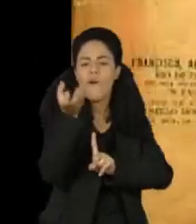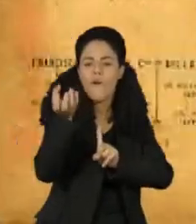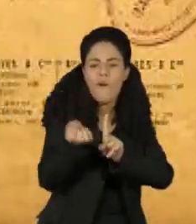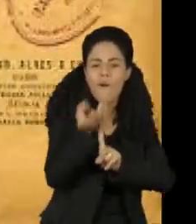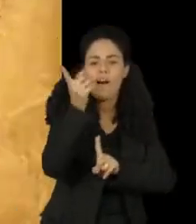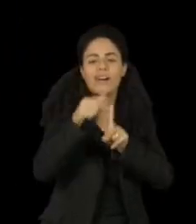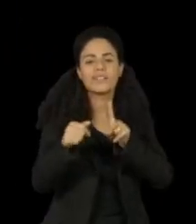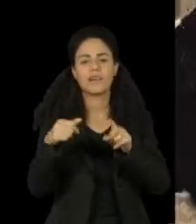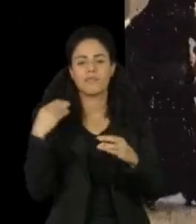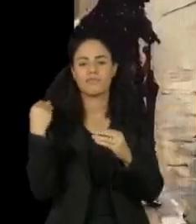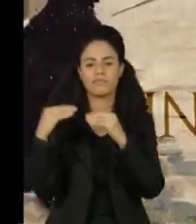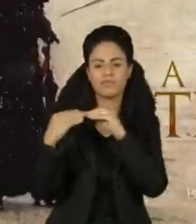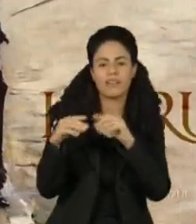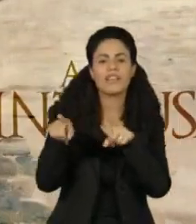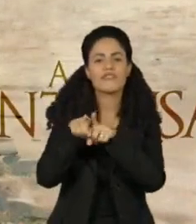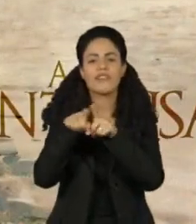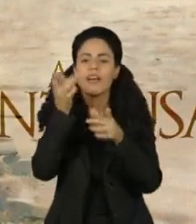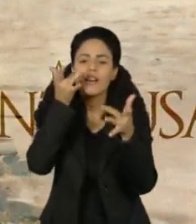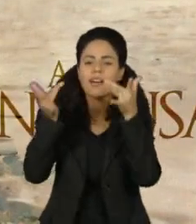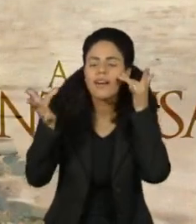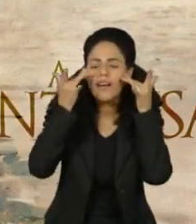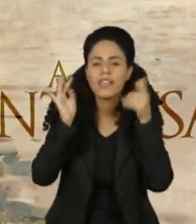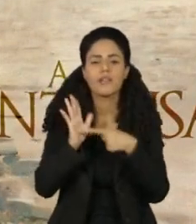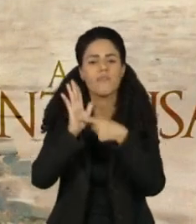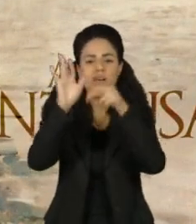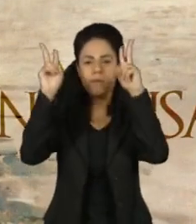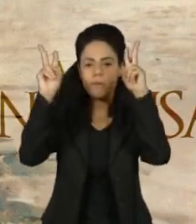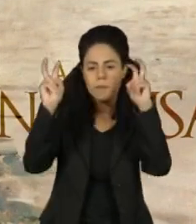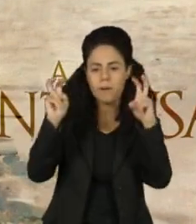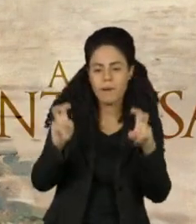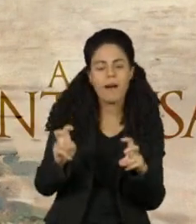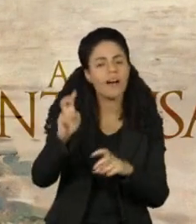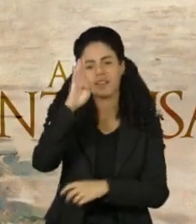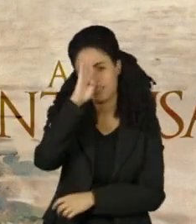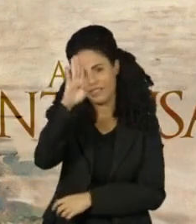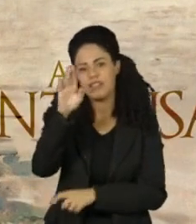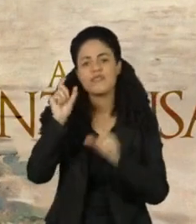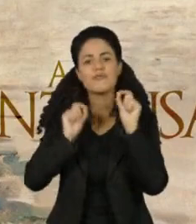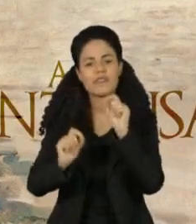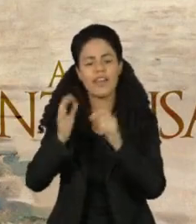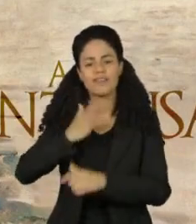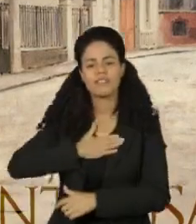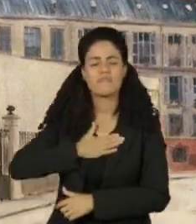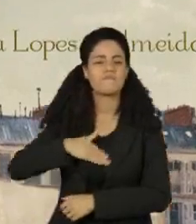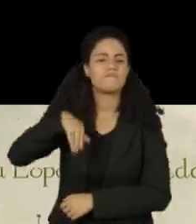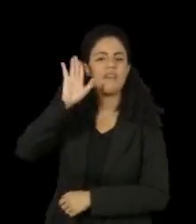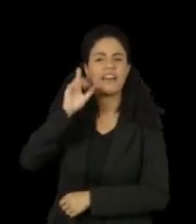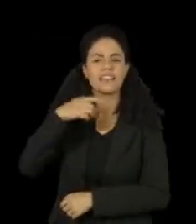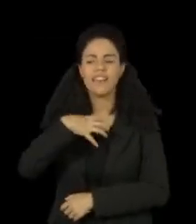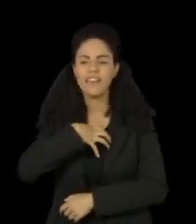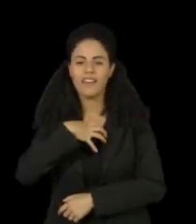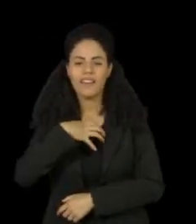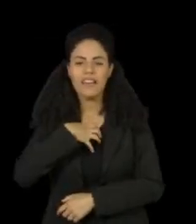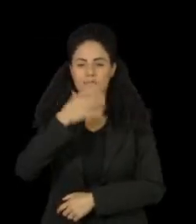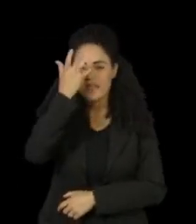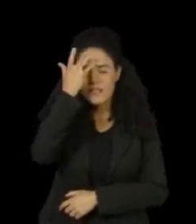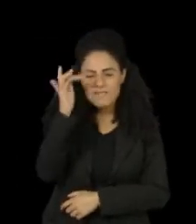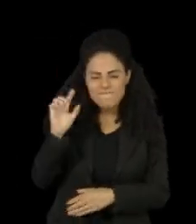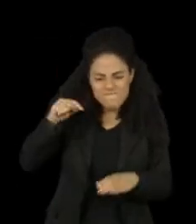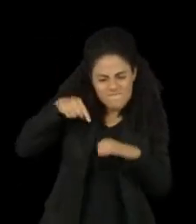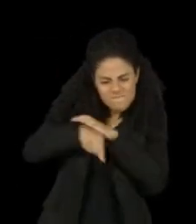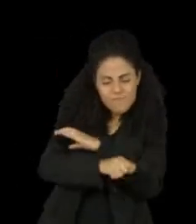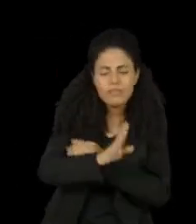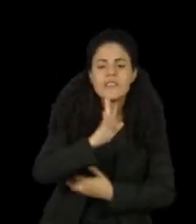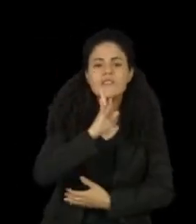contos, novelas e peças de teatro. Suas temáticas preferidas eram justamente aquelas que tocavam nas feridas da